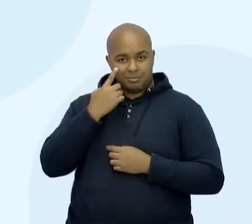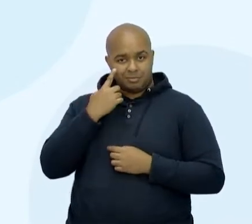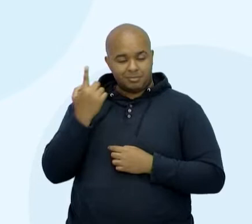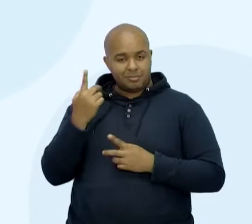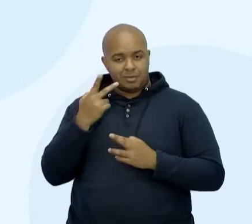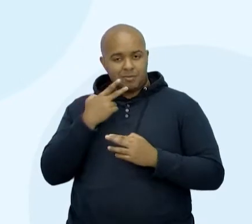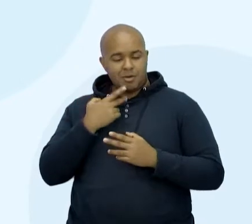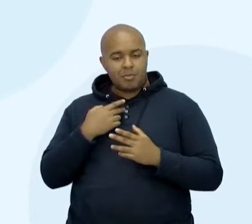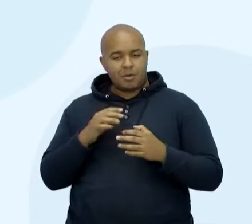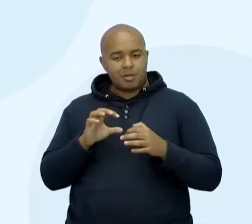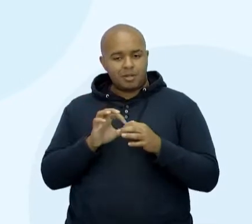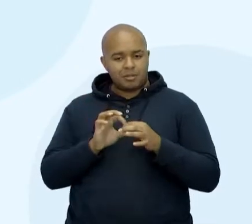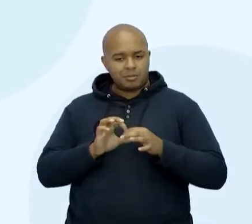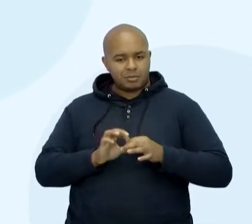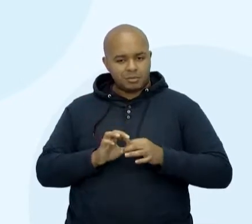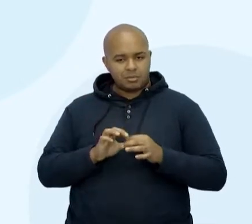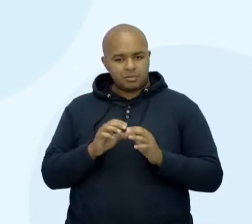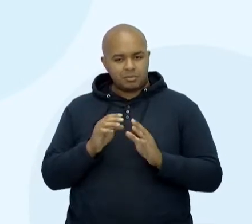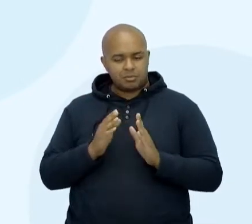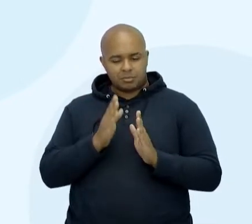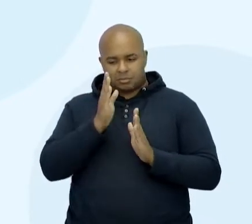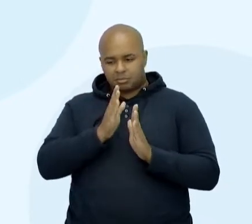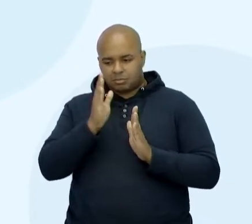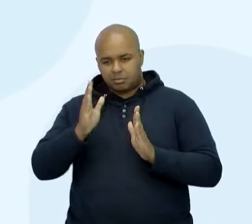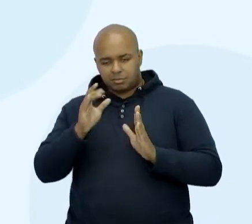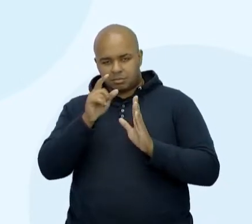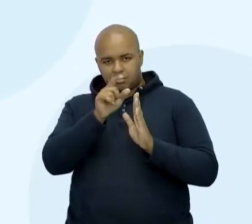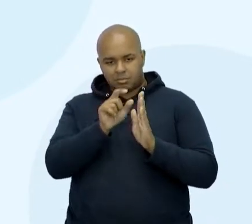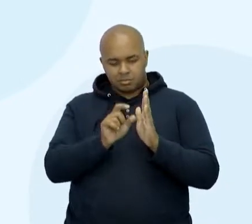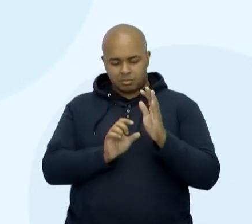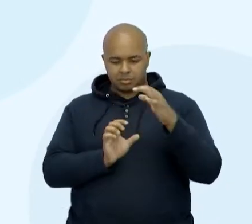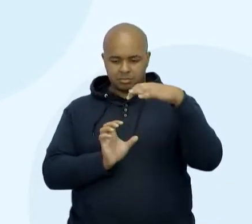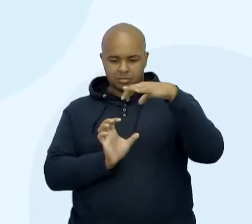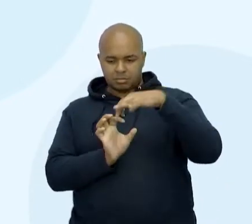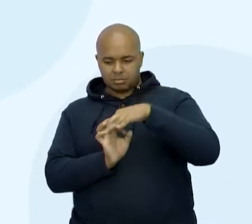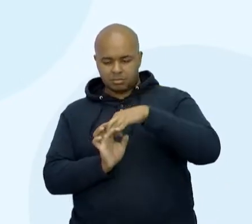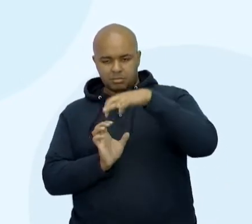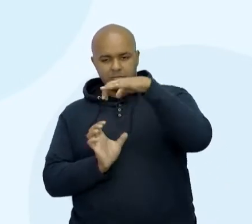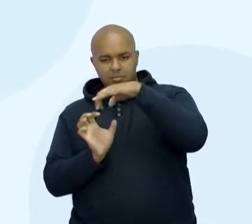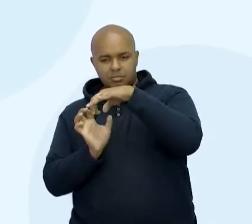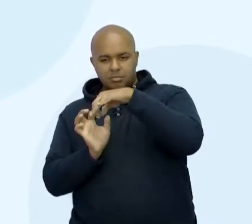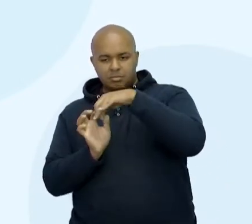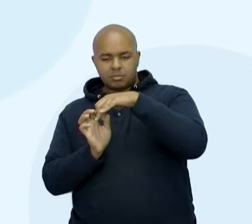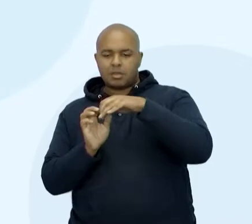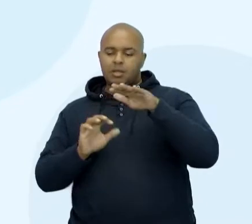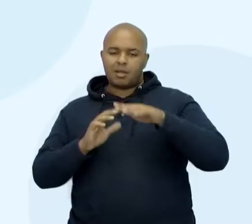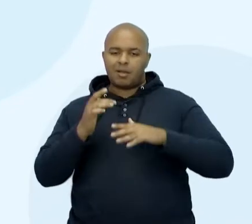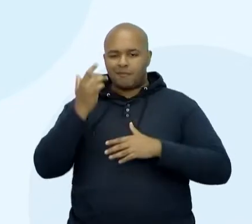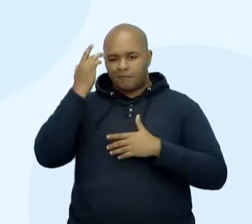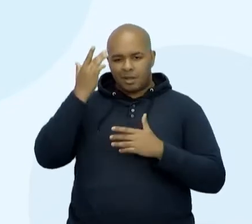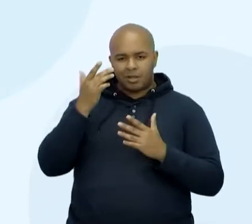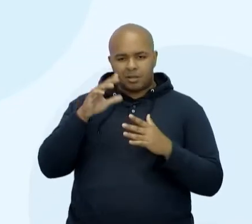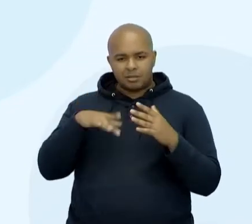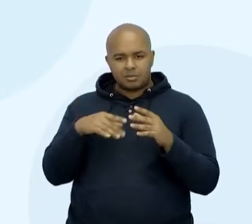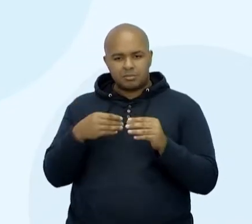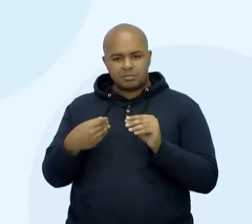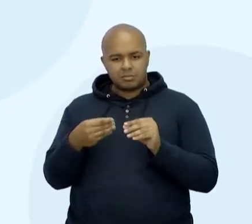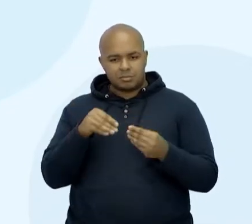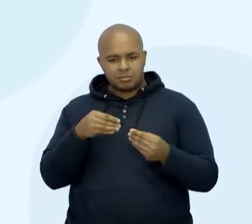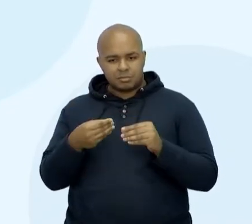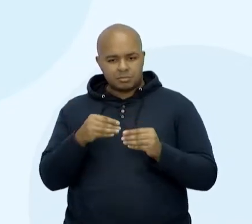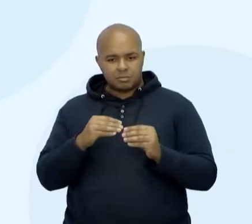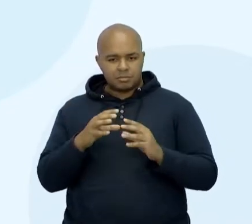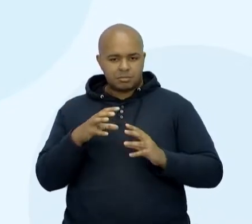gente chama de ligações aí cruzadas, tá? Então, esses aqui, eles são facilmente